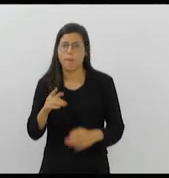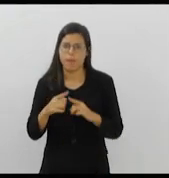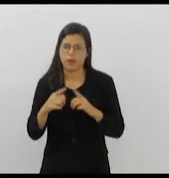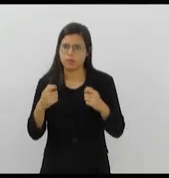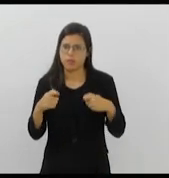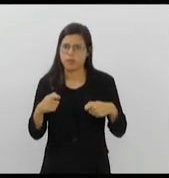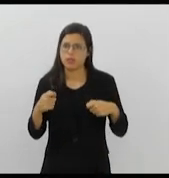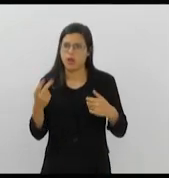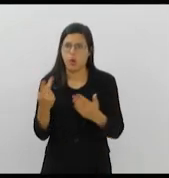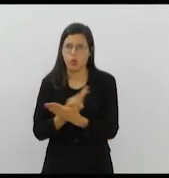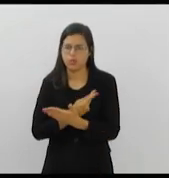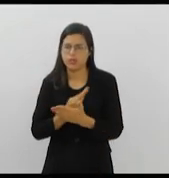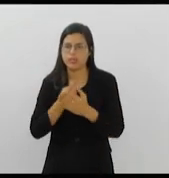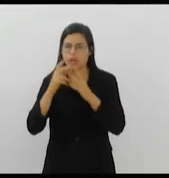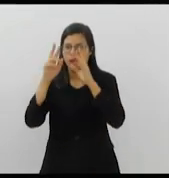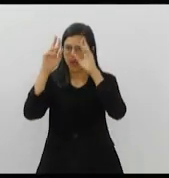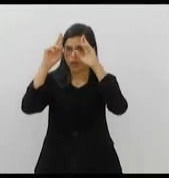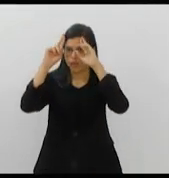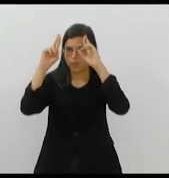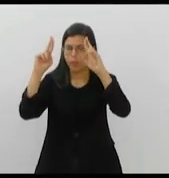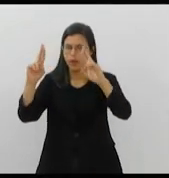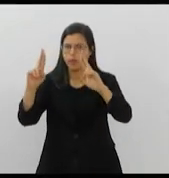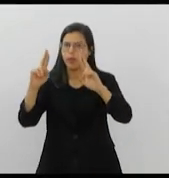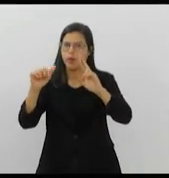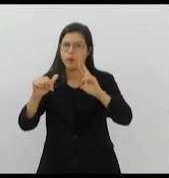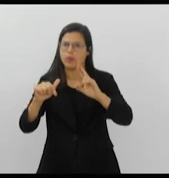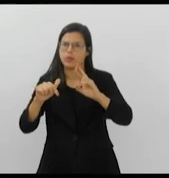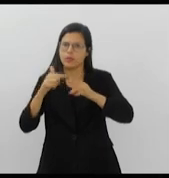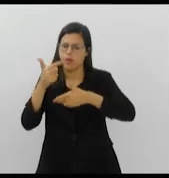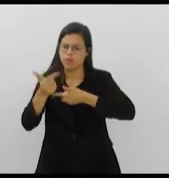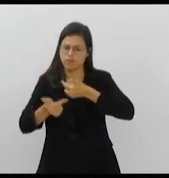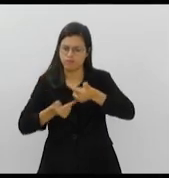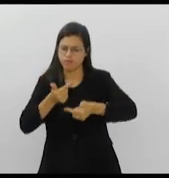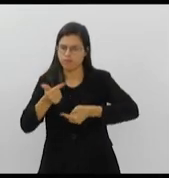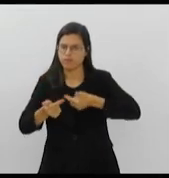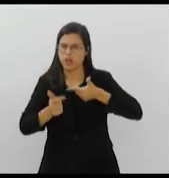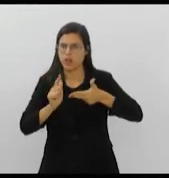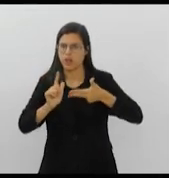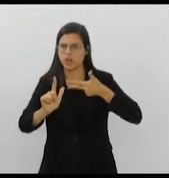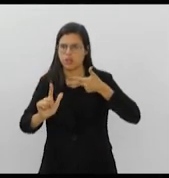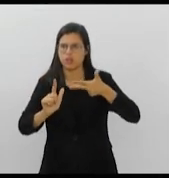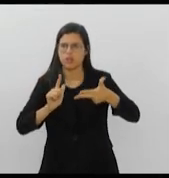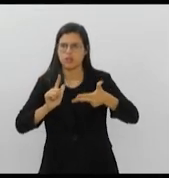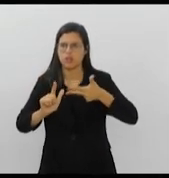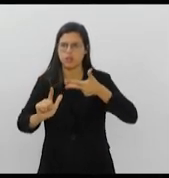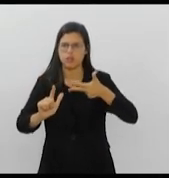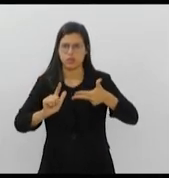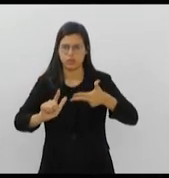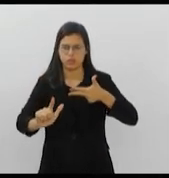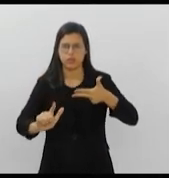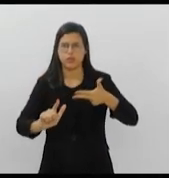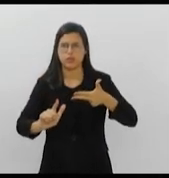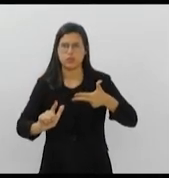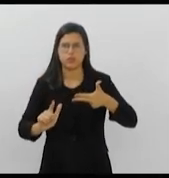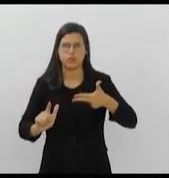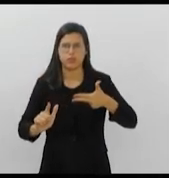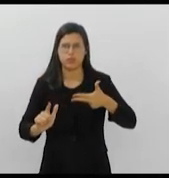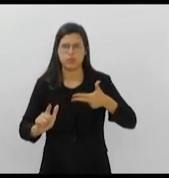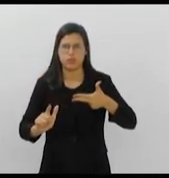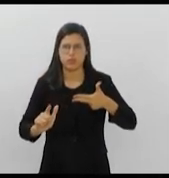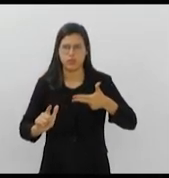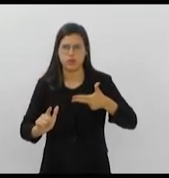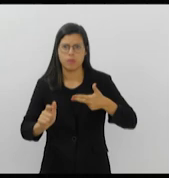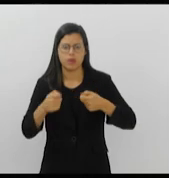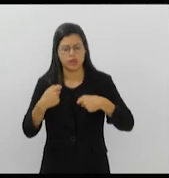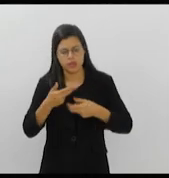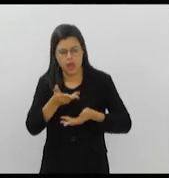forma respeitosa para que o trabalho legislativo, em função de atender